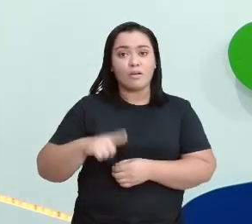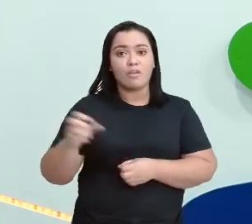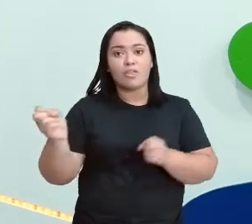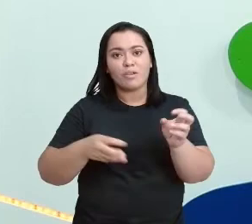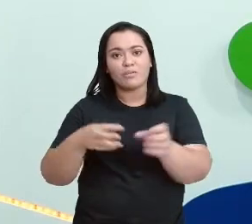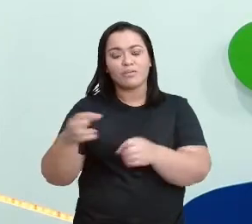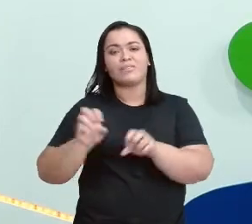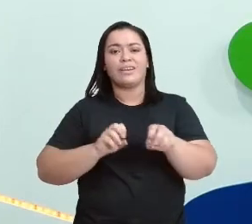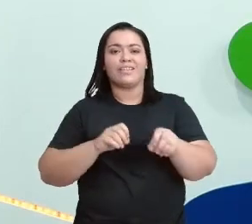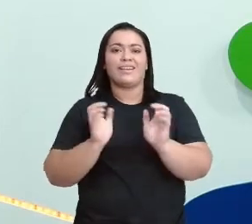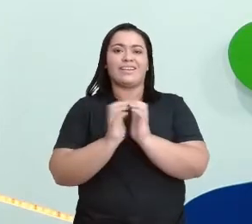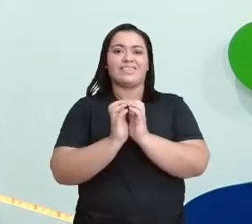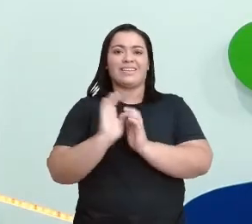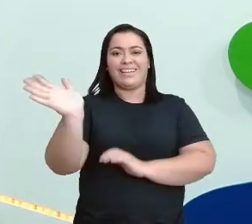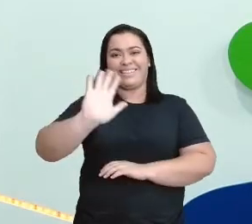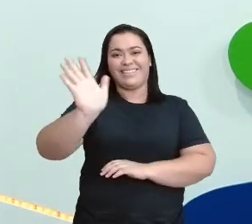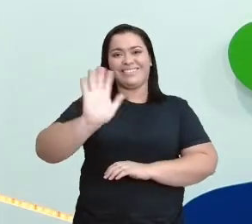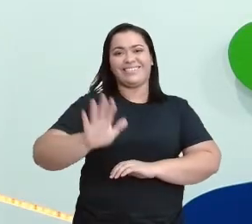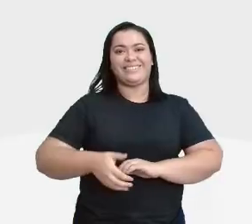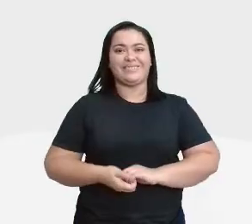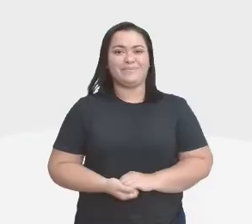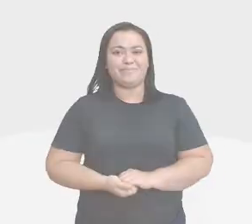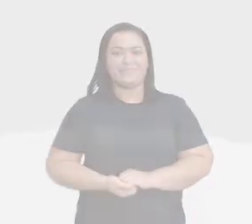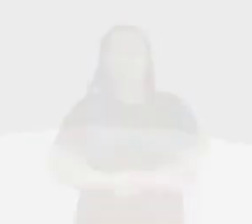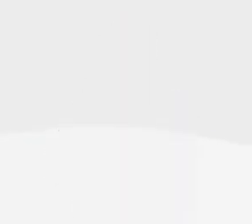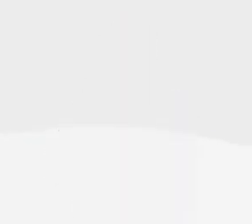Educa Recife. Até já!